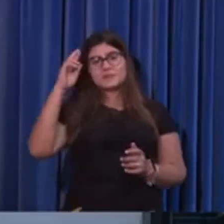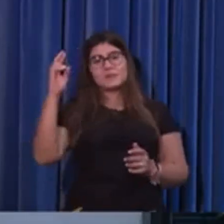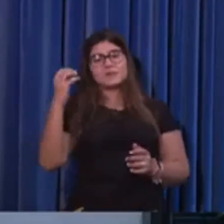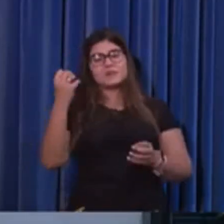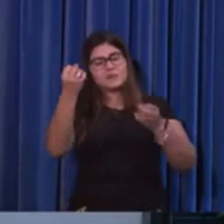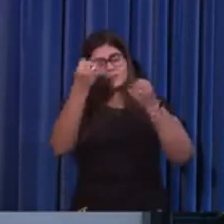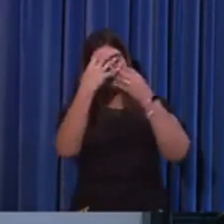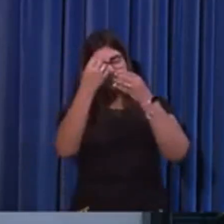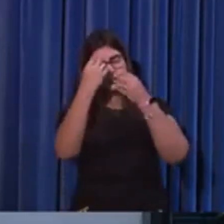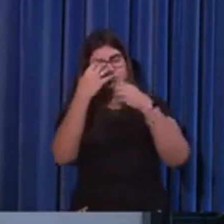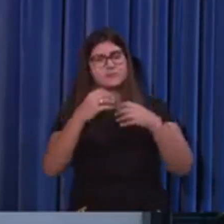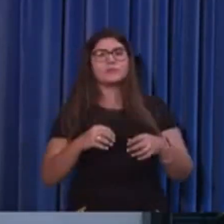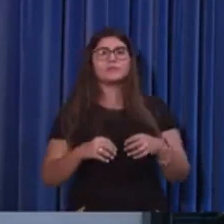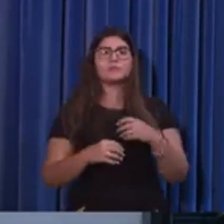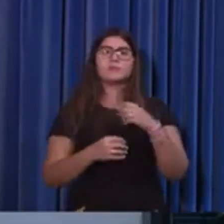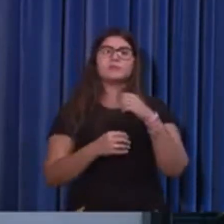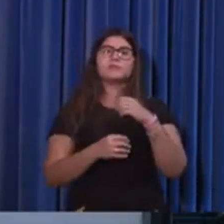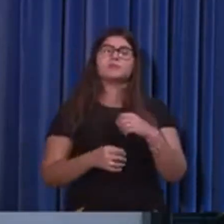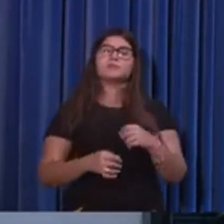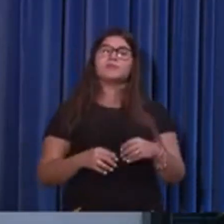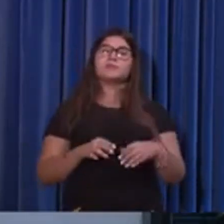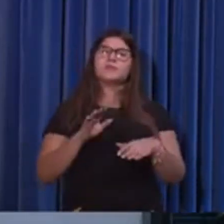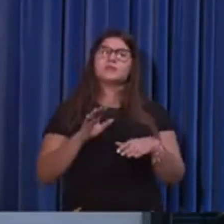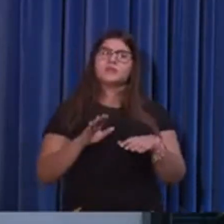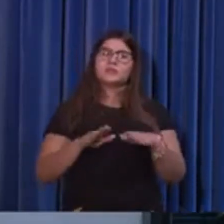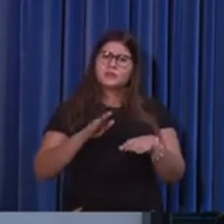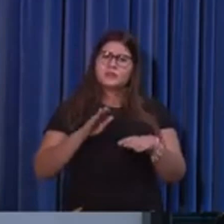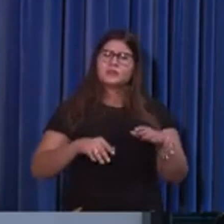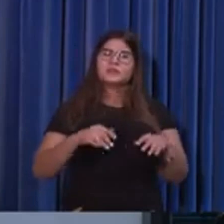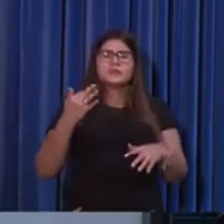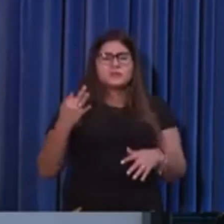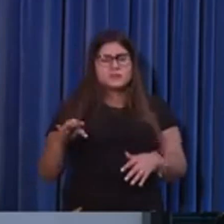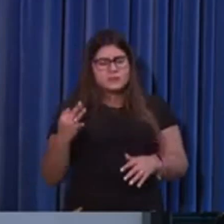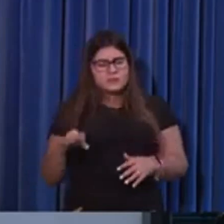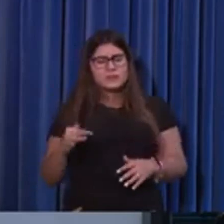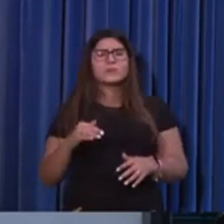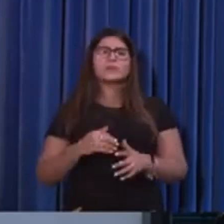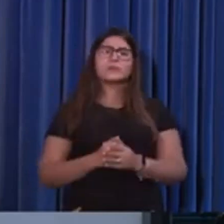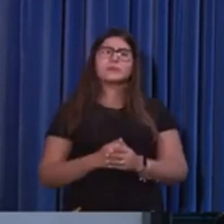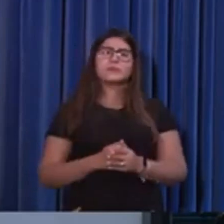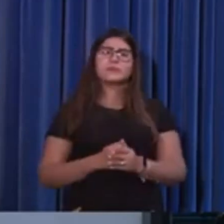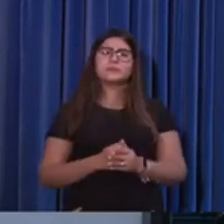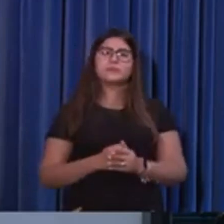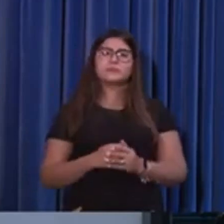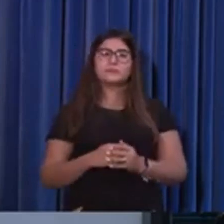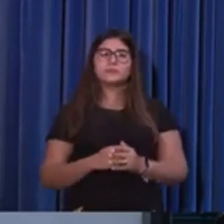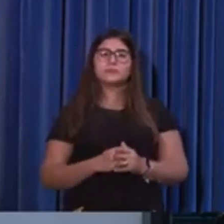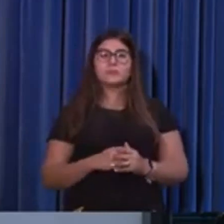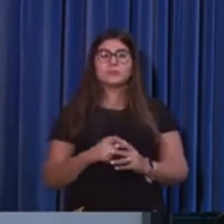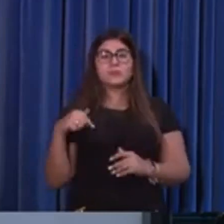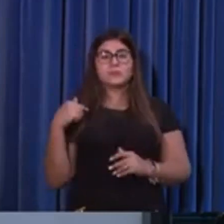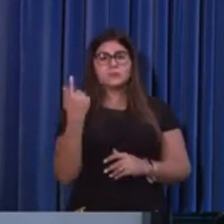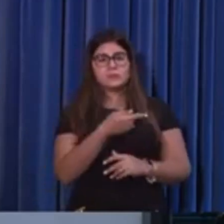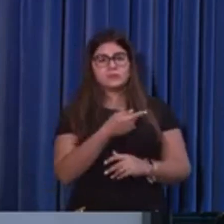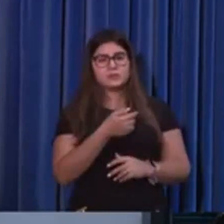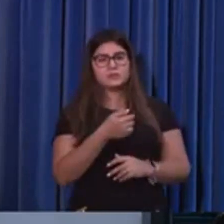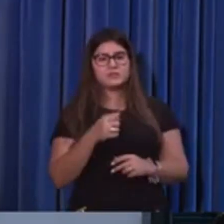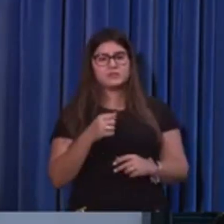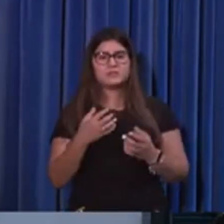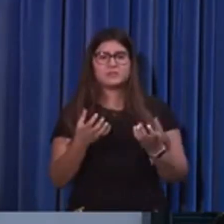vai doer, e na hora que dói, eu sei que a nossa tendência é começar a